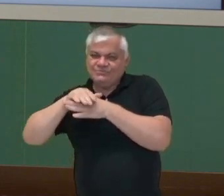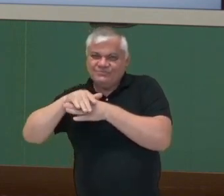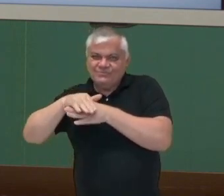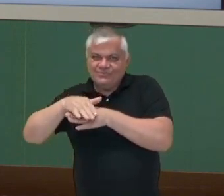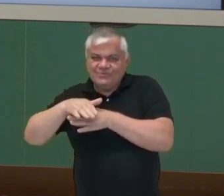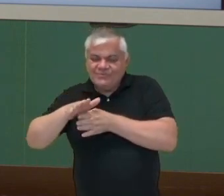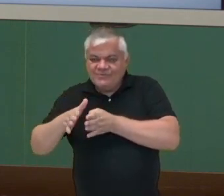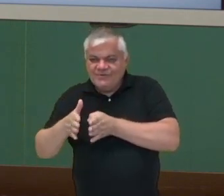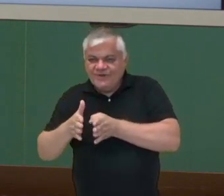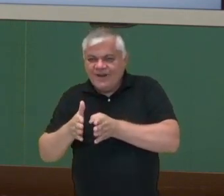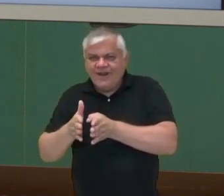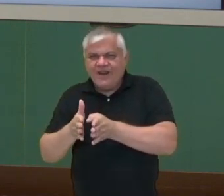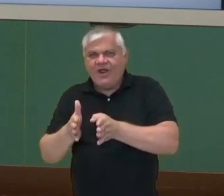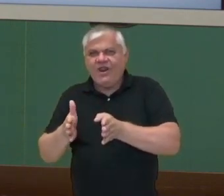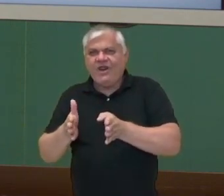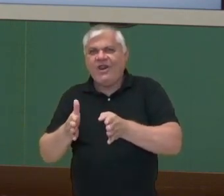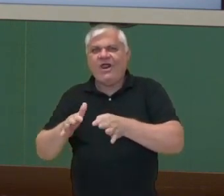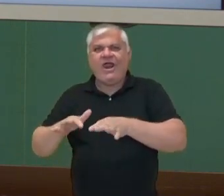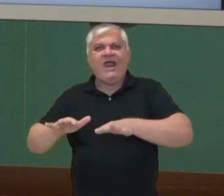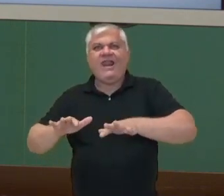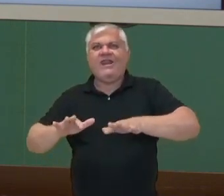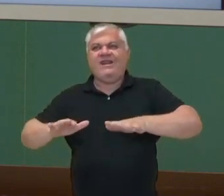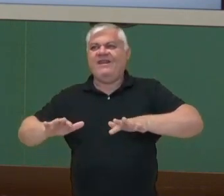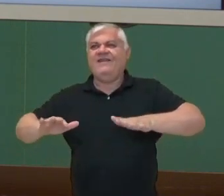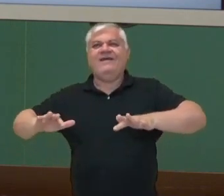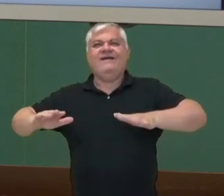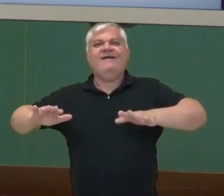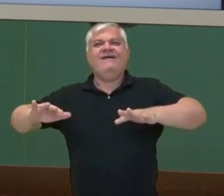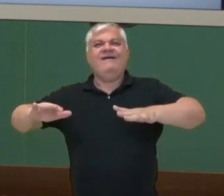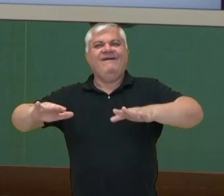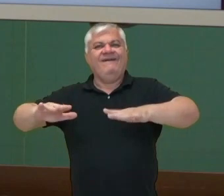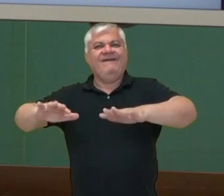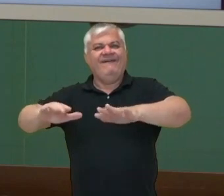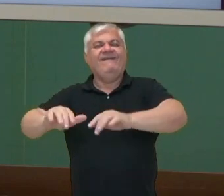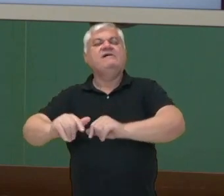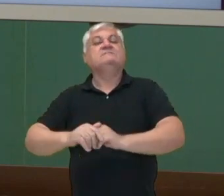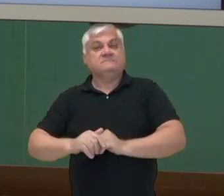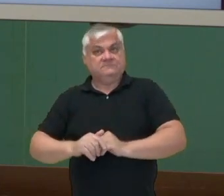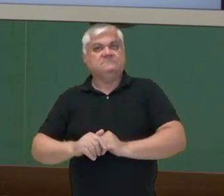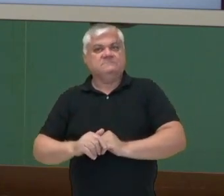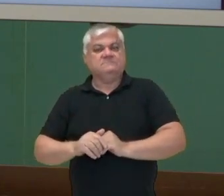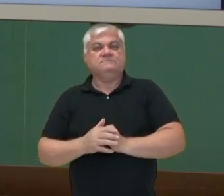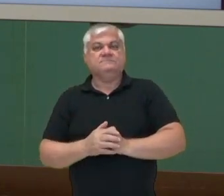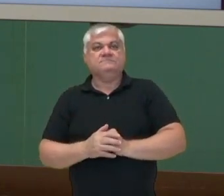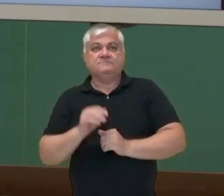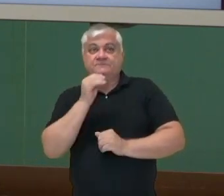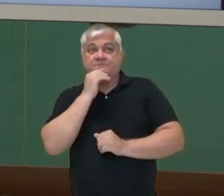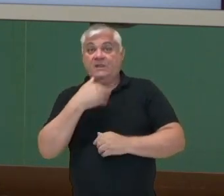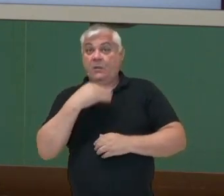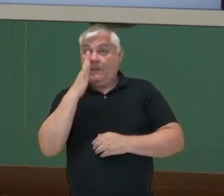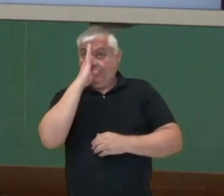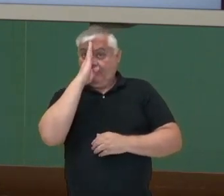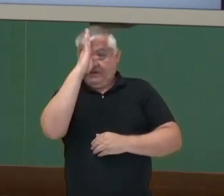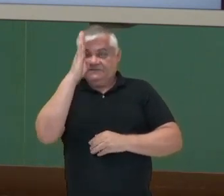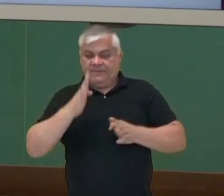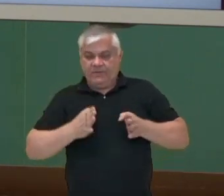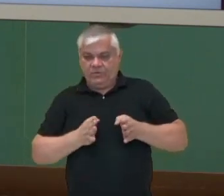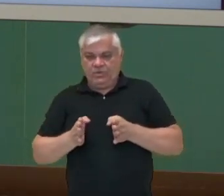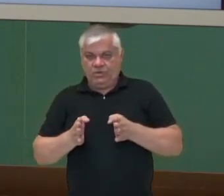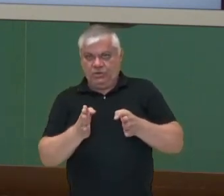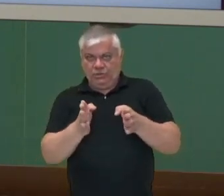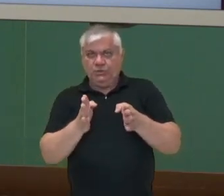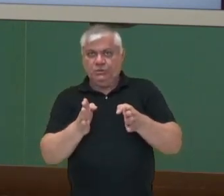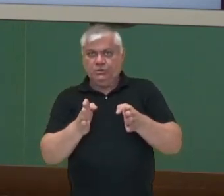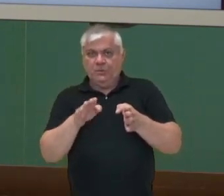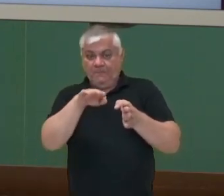hidrográfica, mas eu vou ter diferentes atividades acontecendo nesta área aqui. O rio principal vai ficar na parte